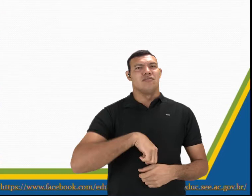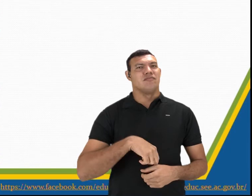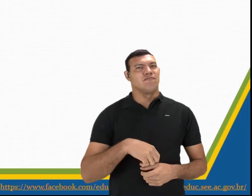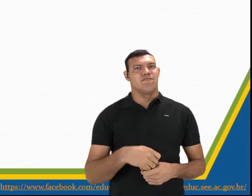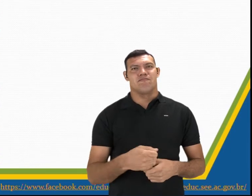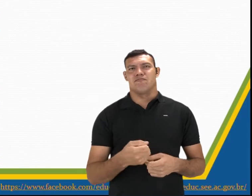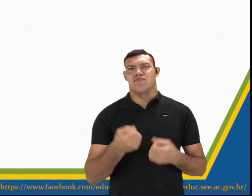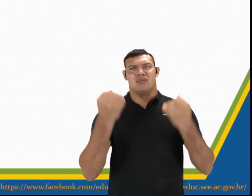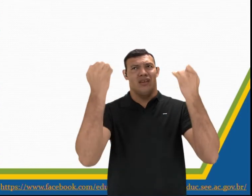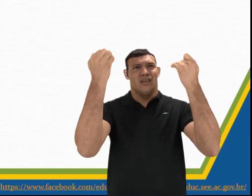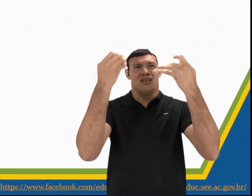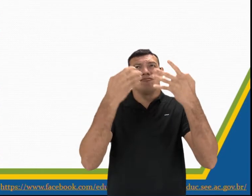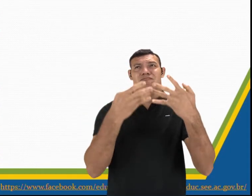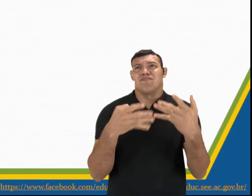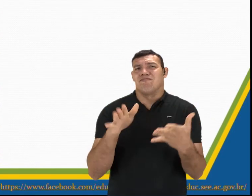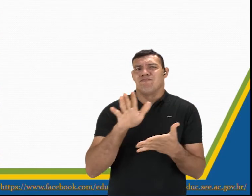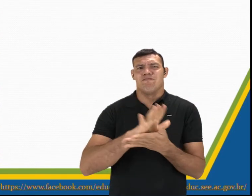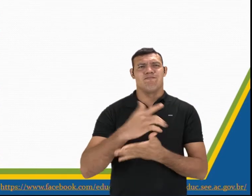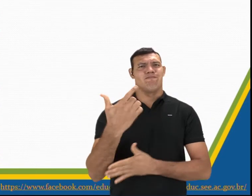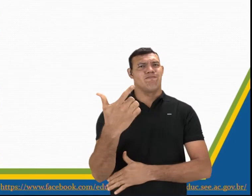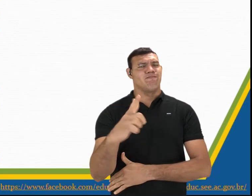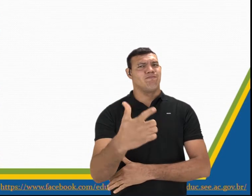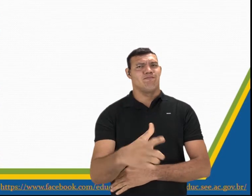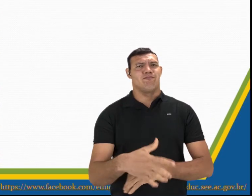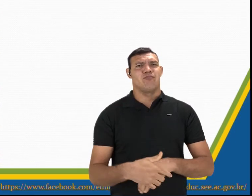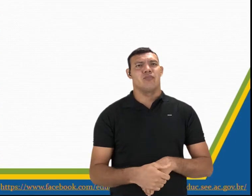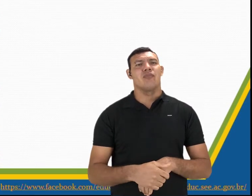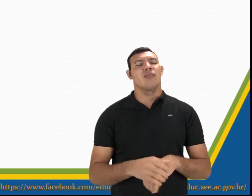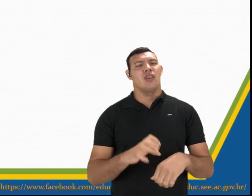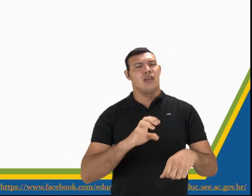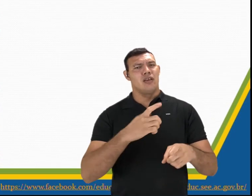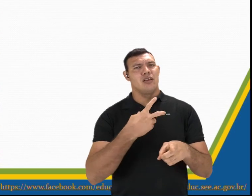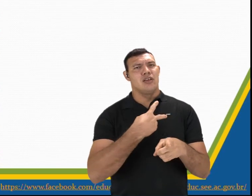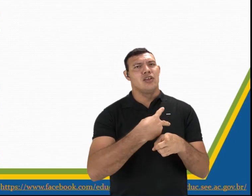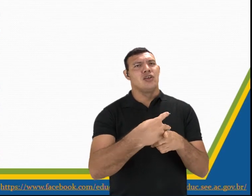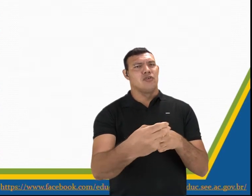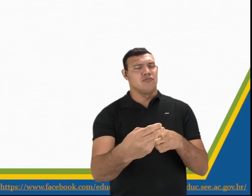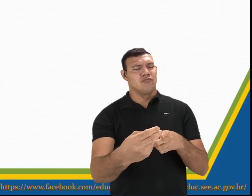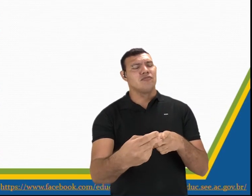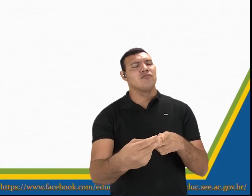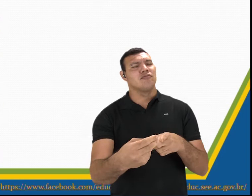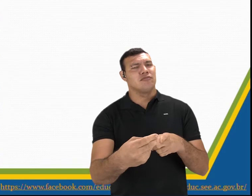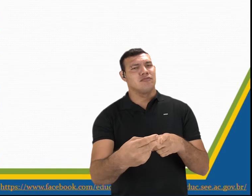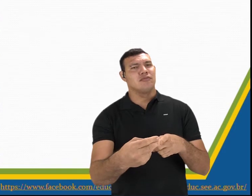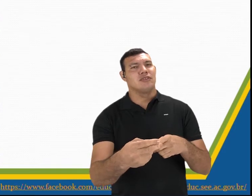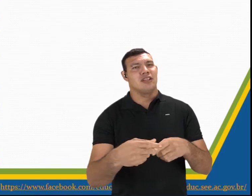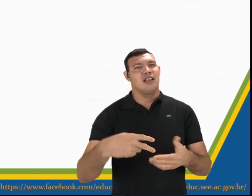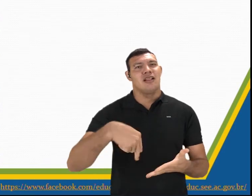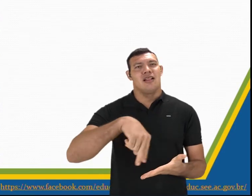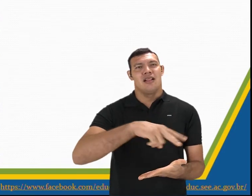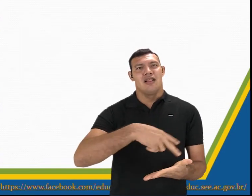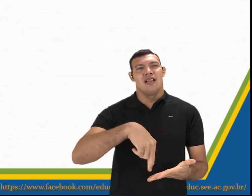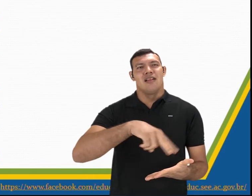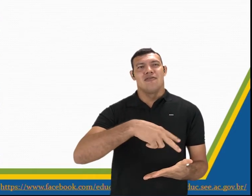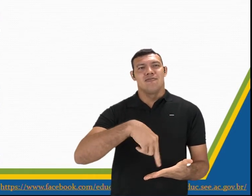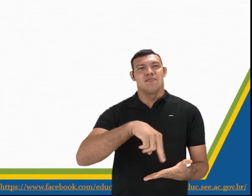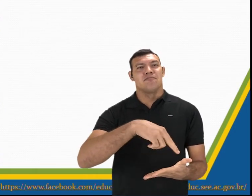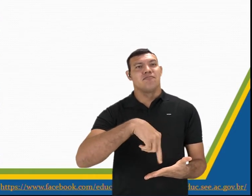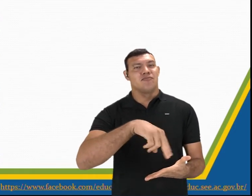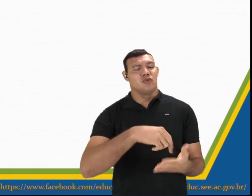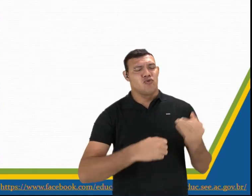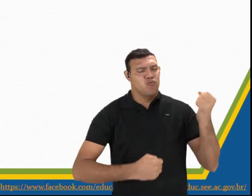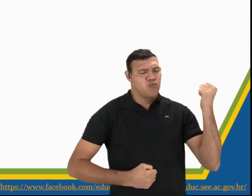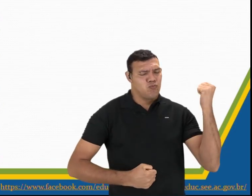tem explicação, disse. Quando se recuperou, dançar asa branca foi a comemoração prescrita